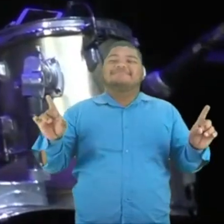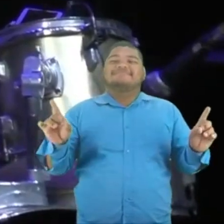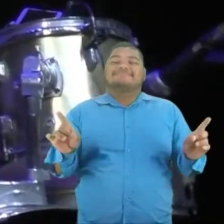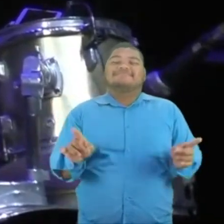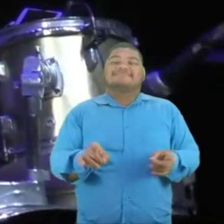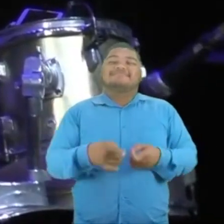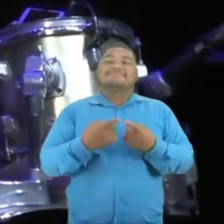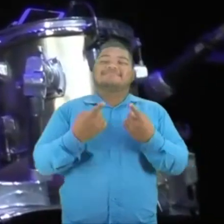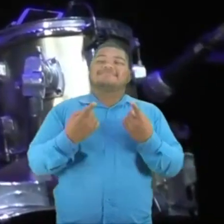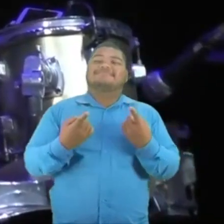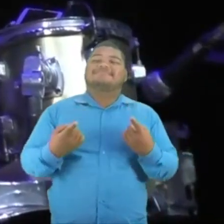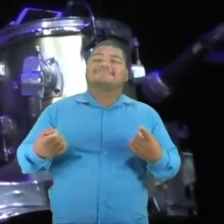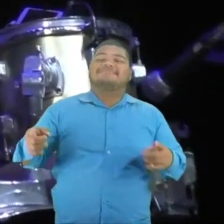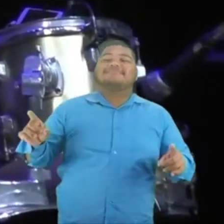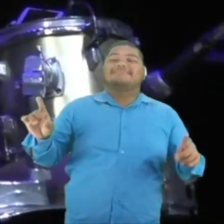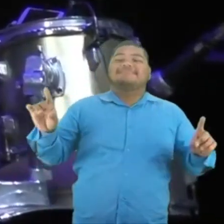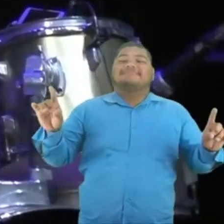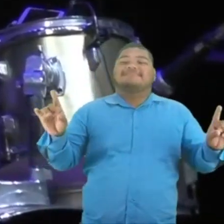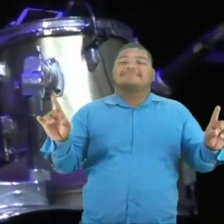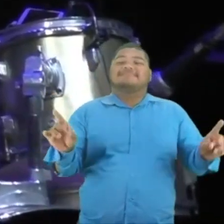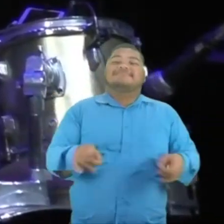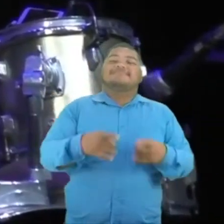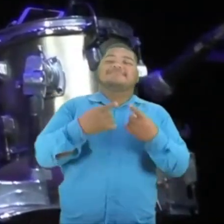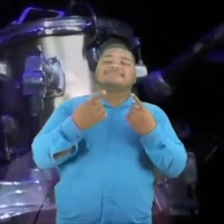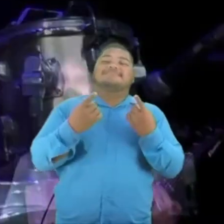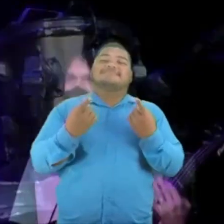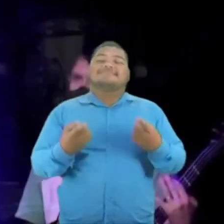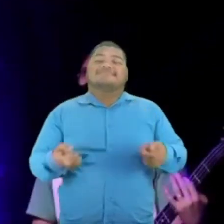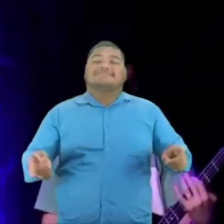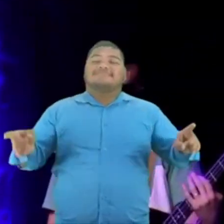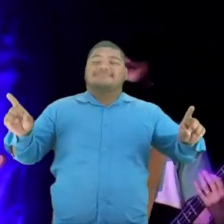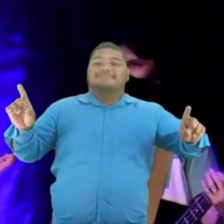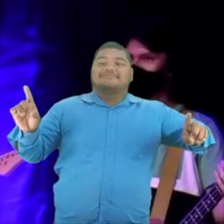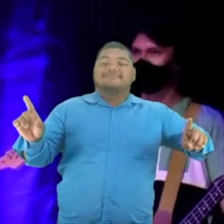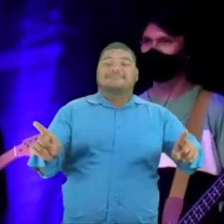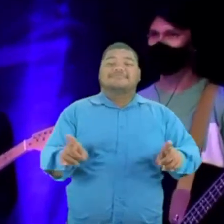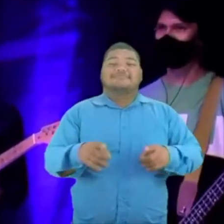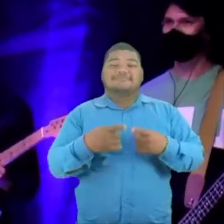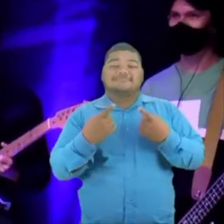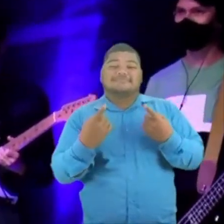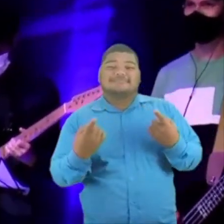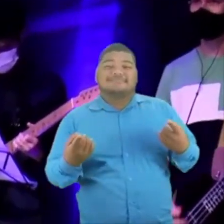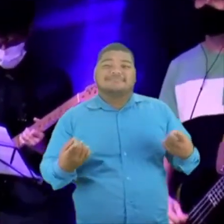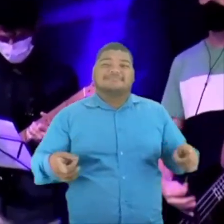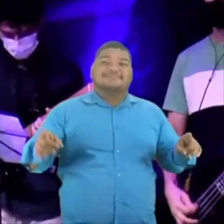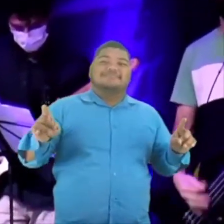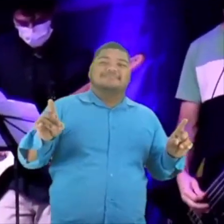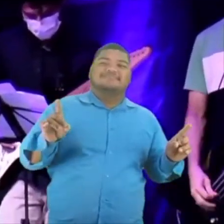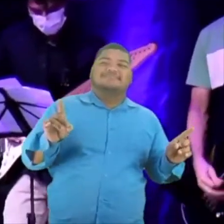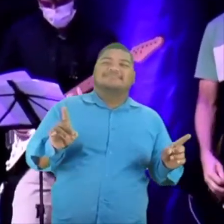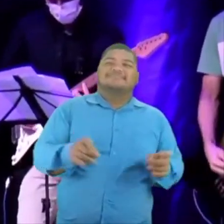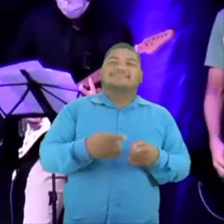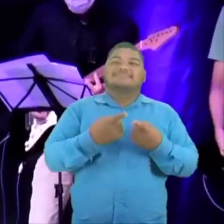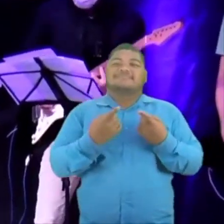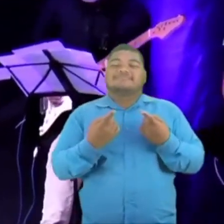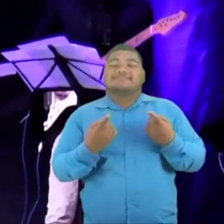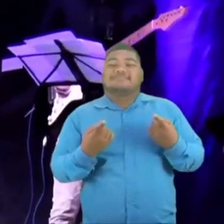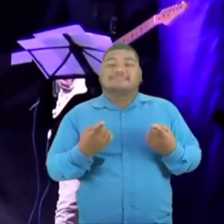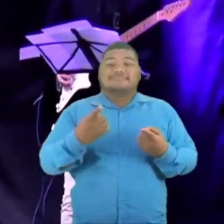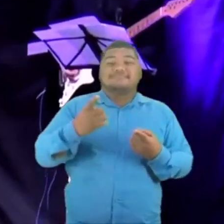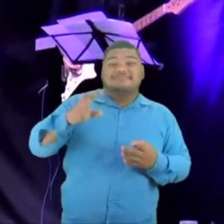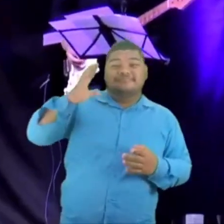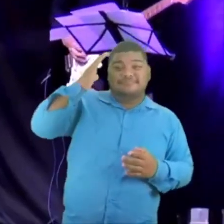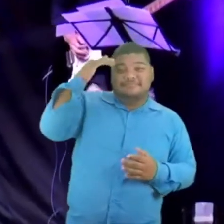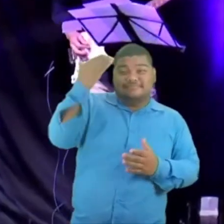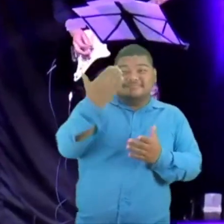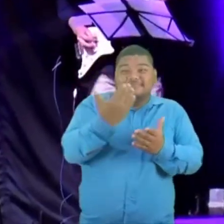meu. Se pertencemos ao Senhor, então precisamos confiar plenamente de que Ele está no controle